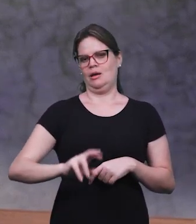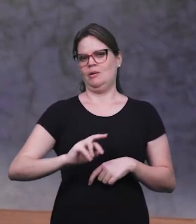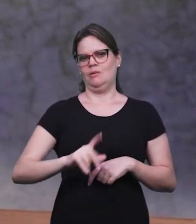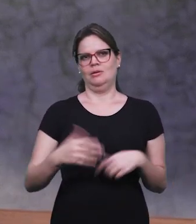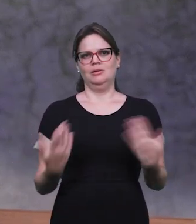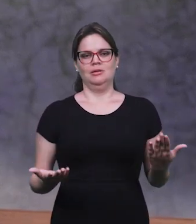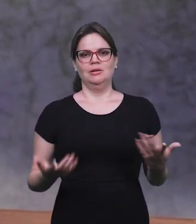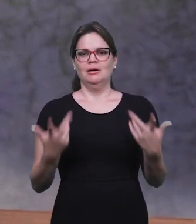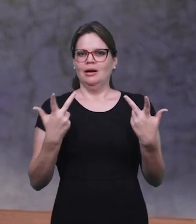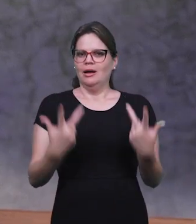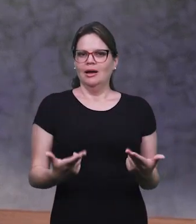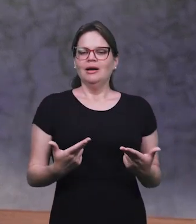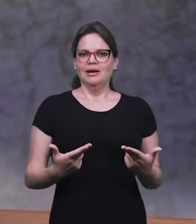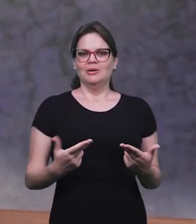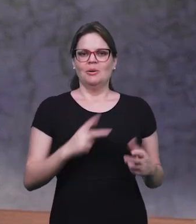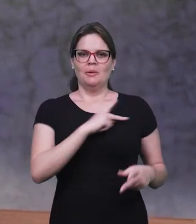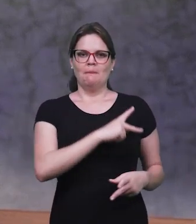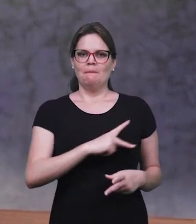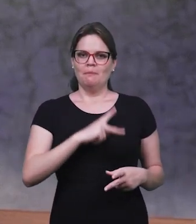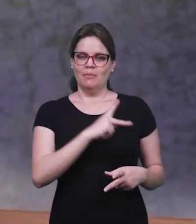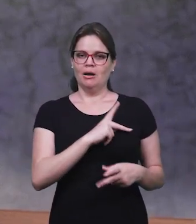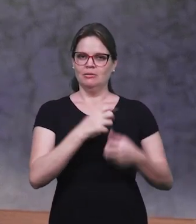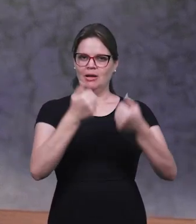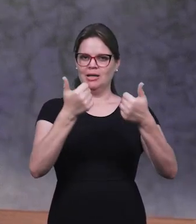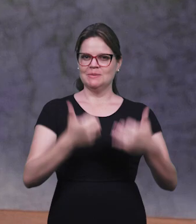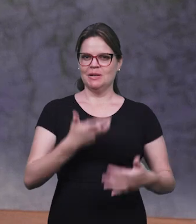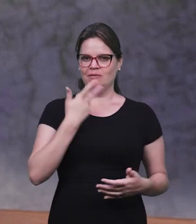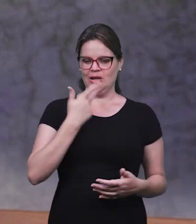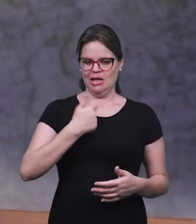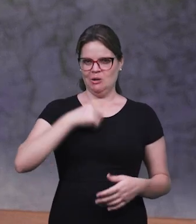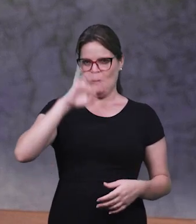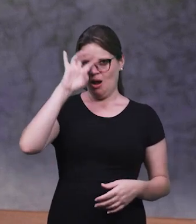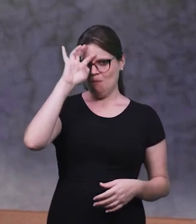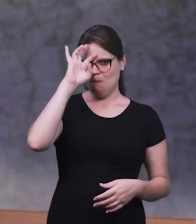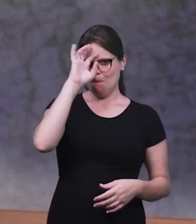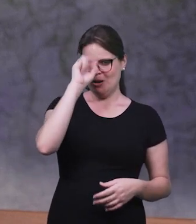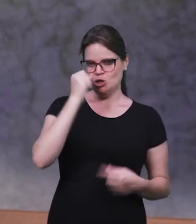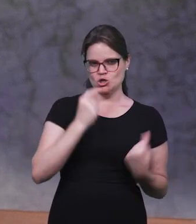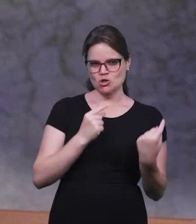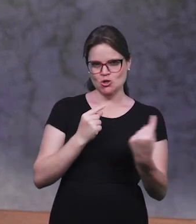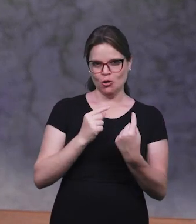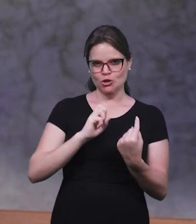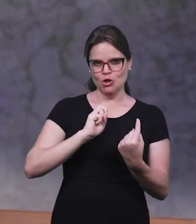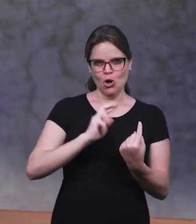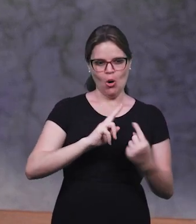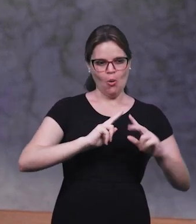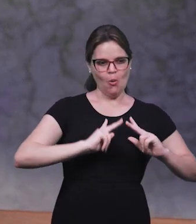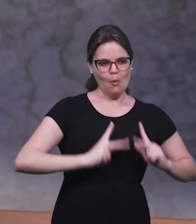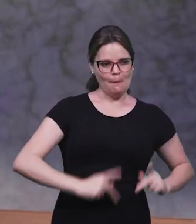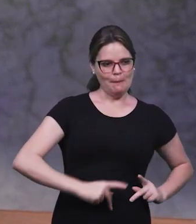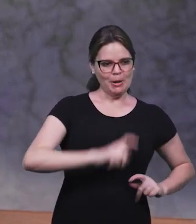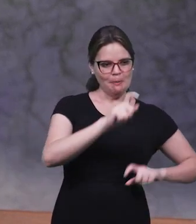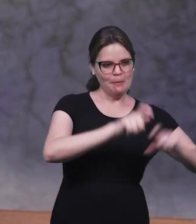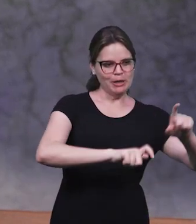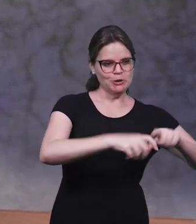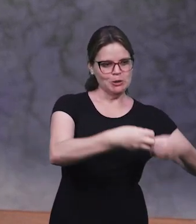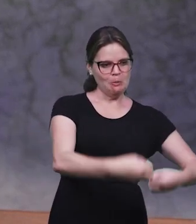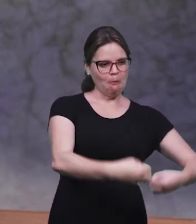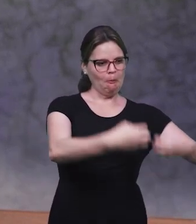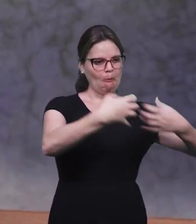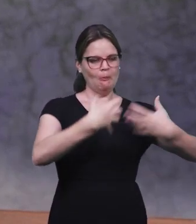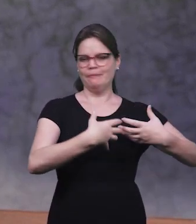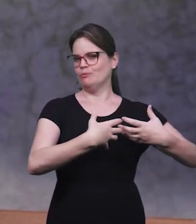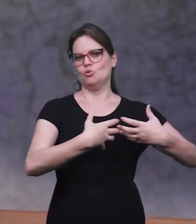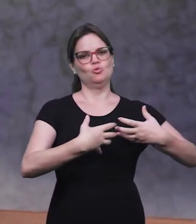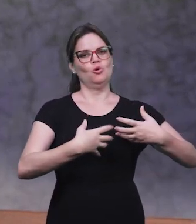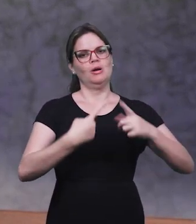que Paulo, ao chegar em Jerusalém, então nós estamos dizendo aqui que Paulo disse que o evangelho